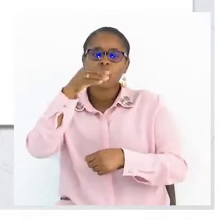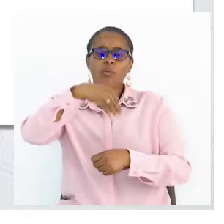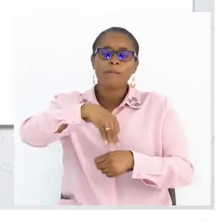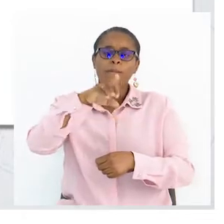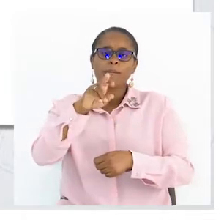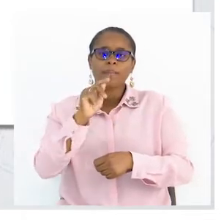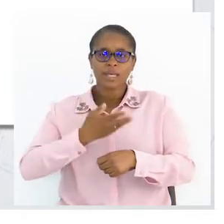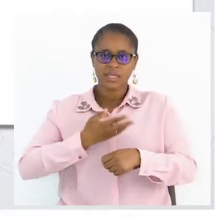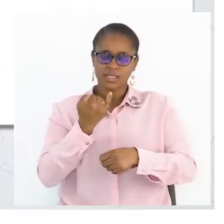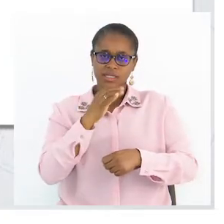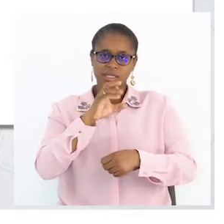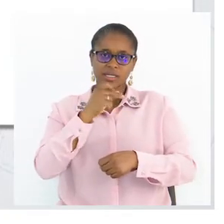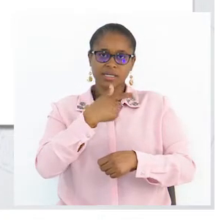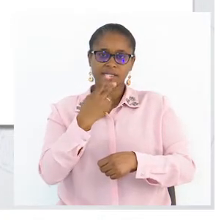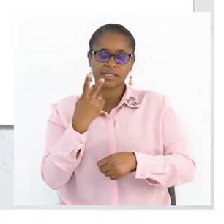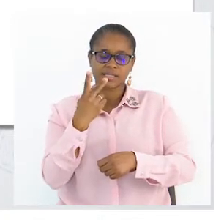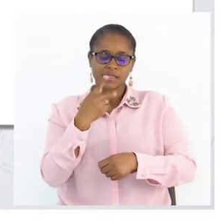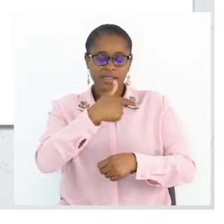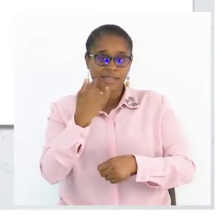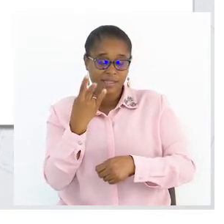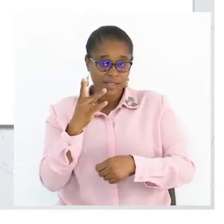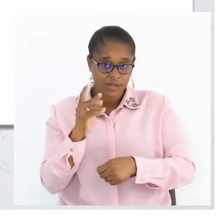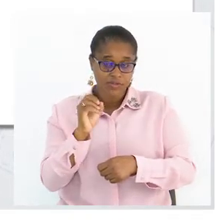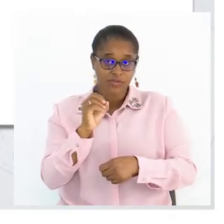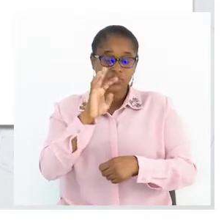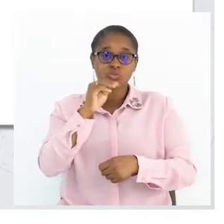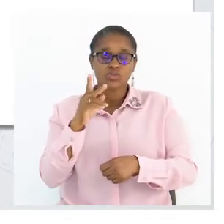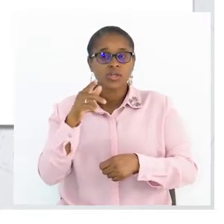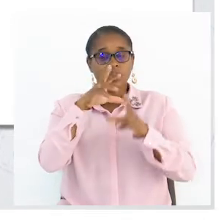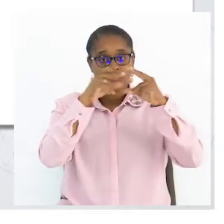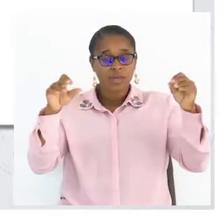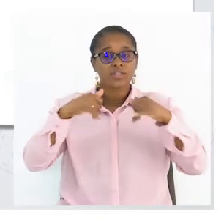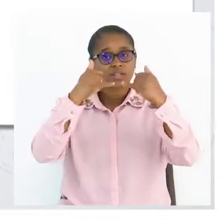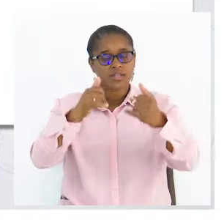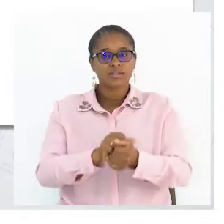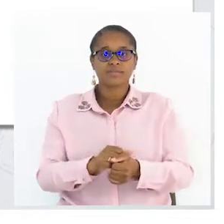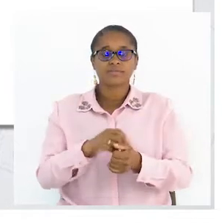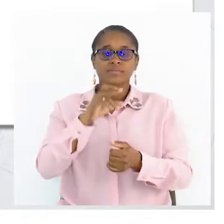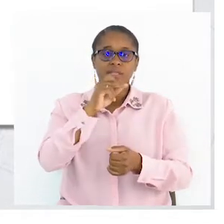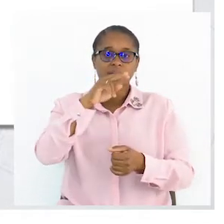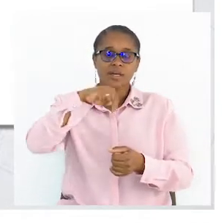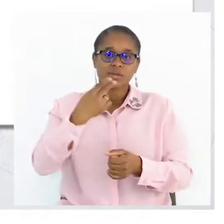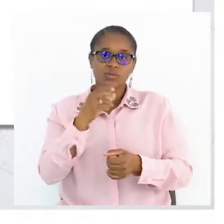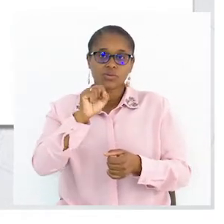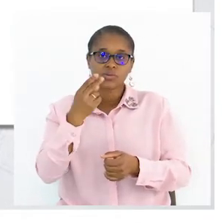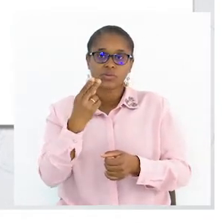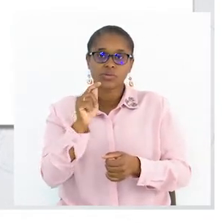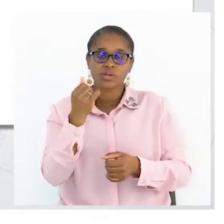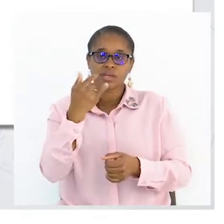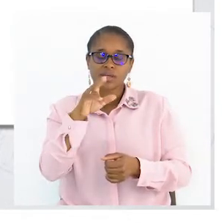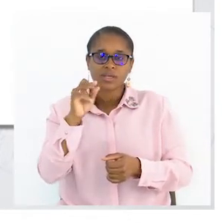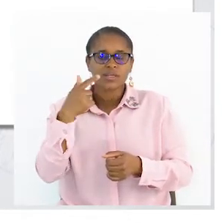do sujeito nas frases seguintes. A nogueira está grande. Atenção, a nogueira aqui é nome de